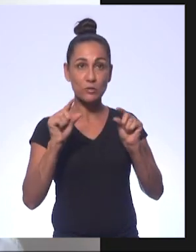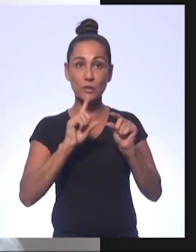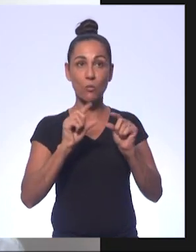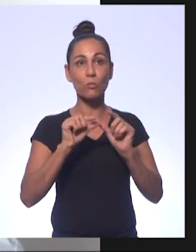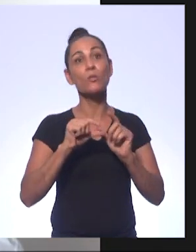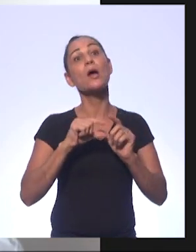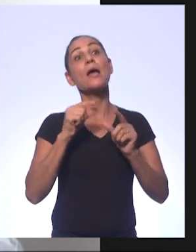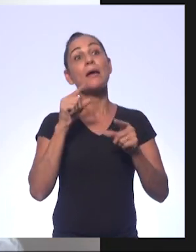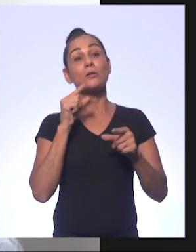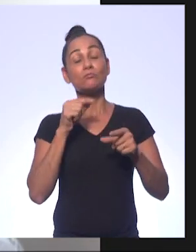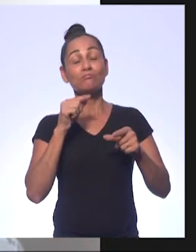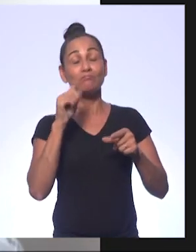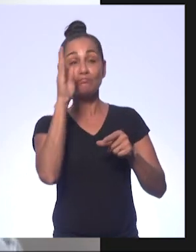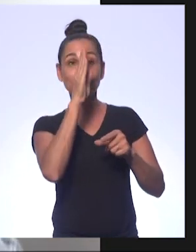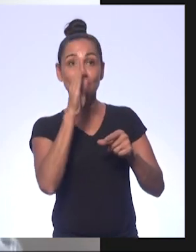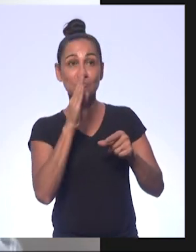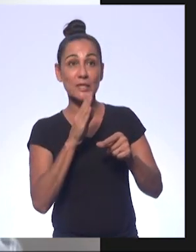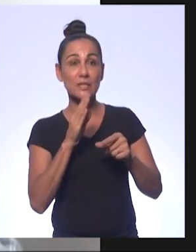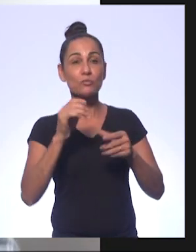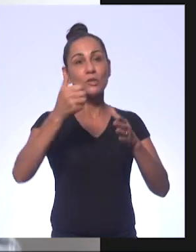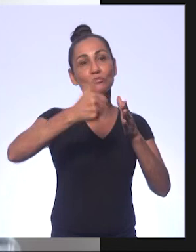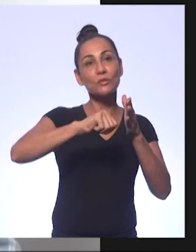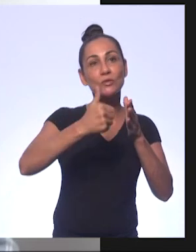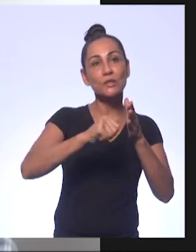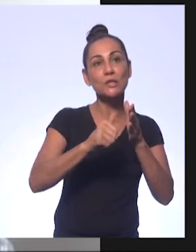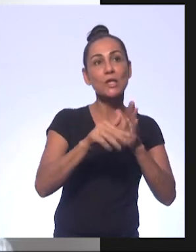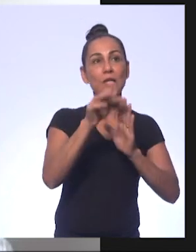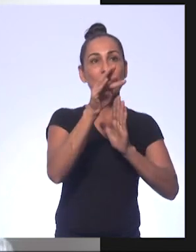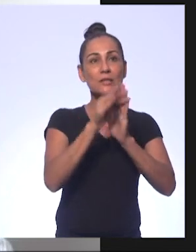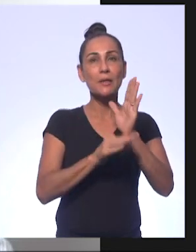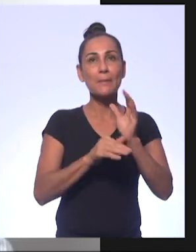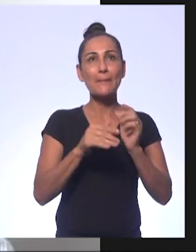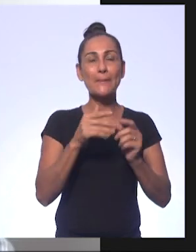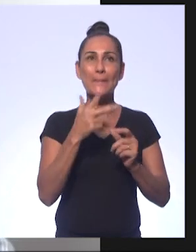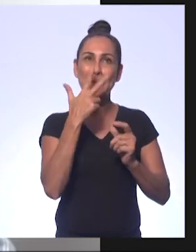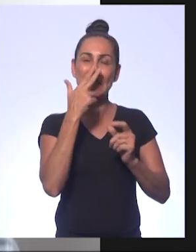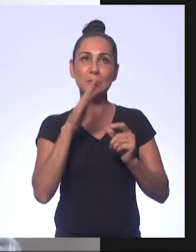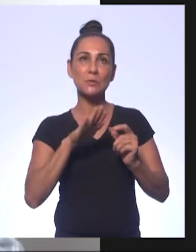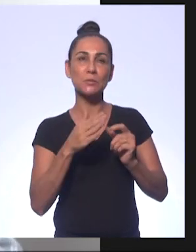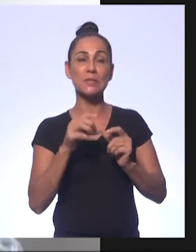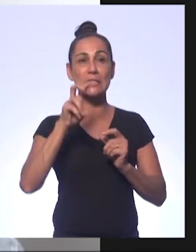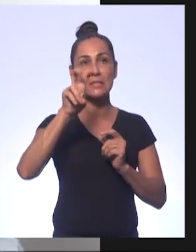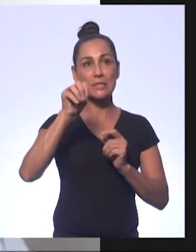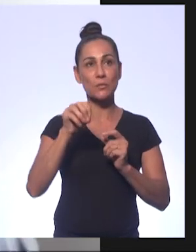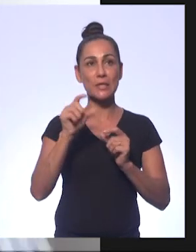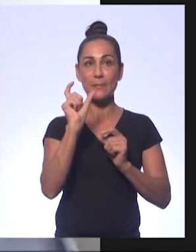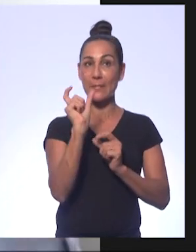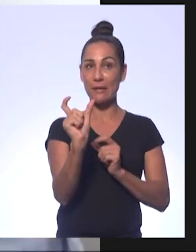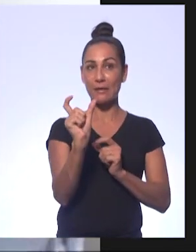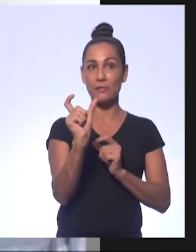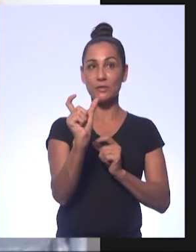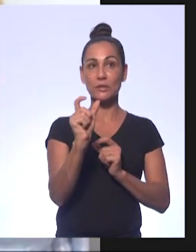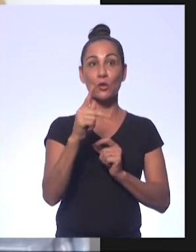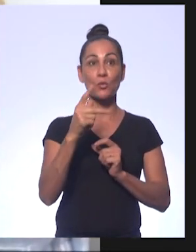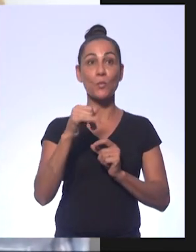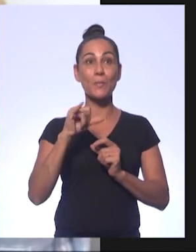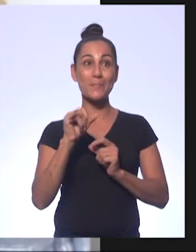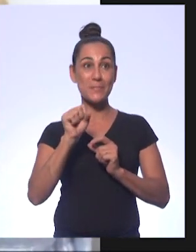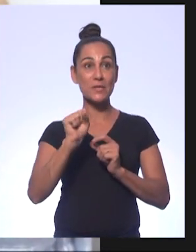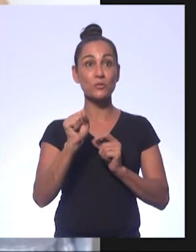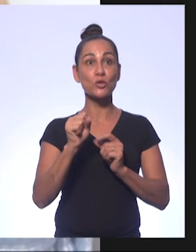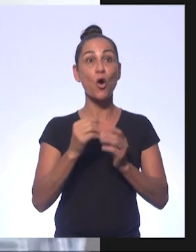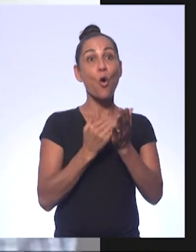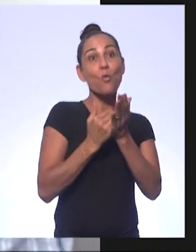suas avaliações, ele está praticando textos de, no máximo, 50 palavras. O PIRLS começa em 400